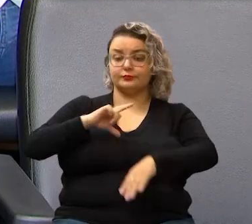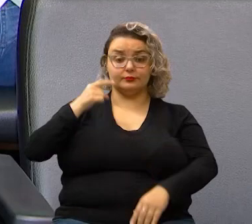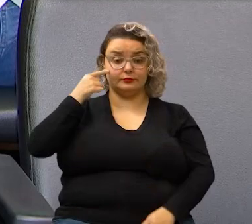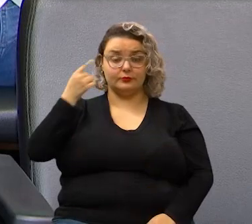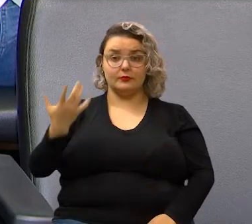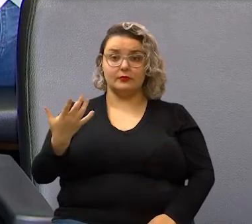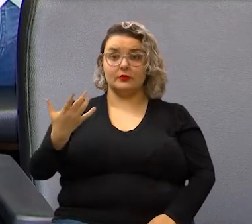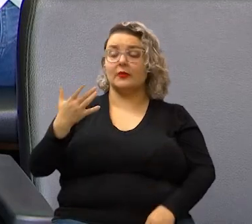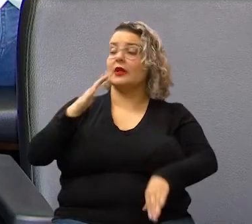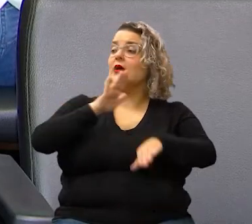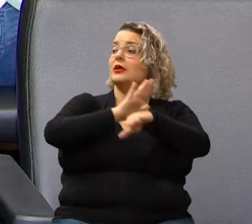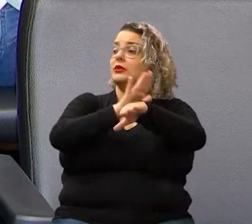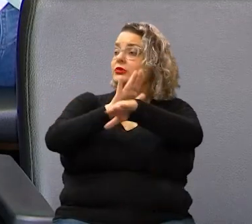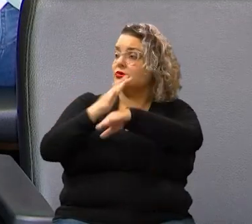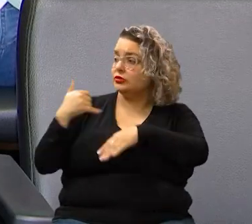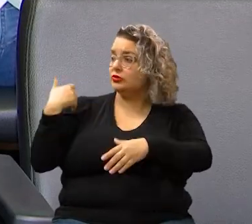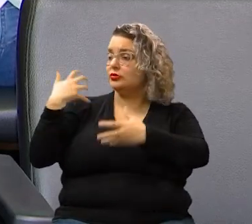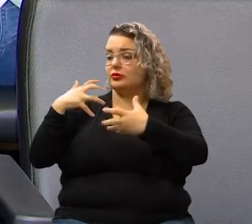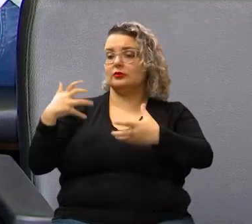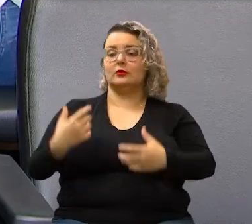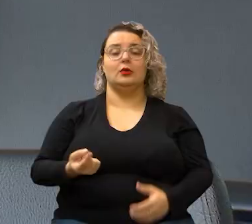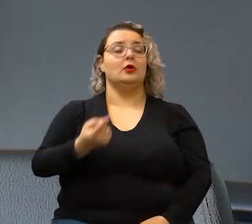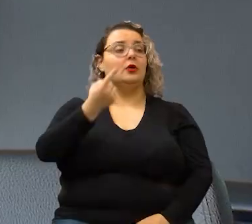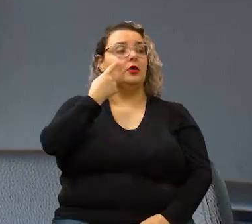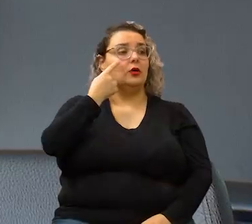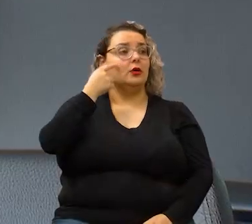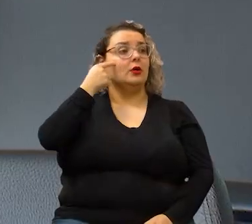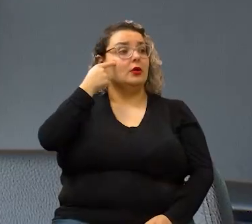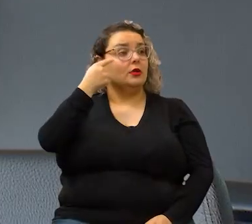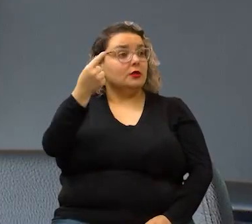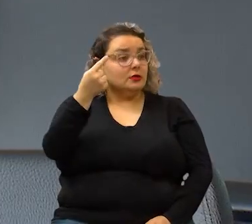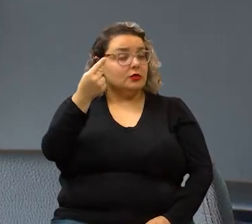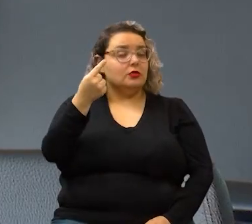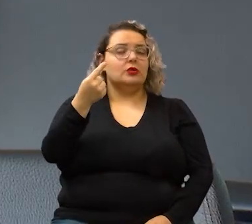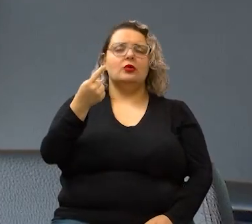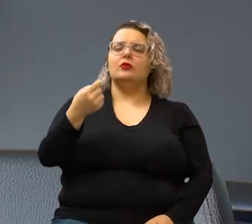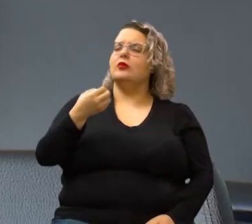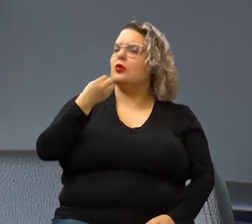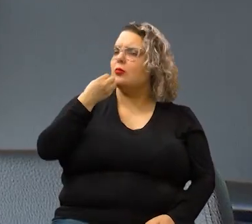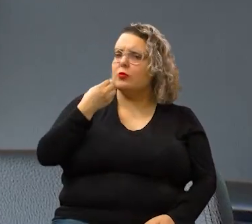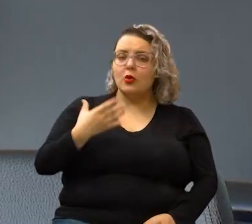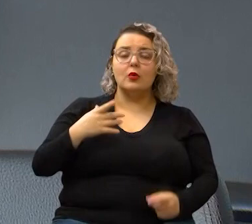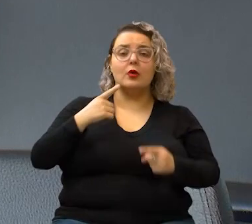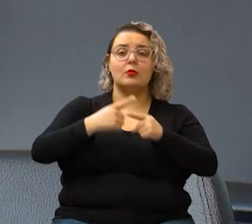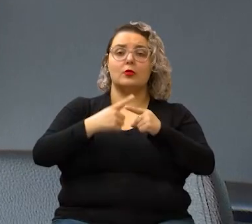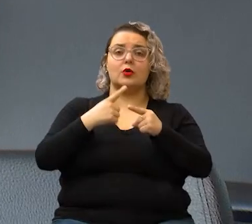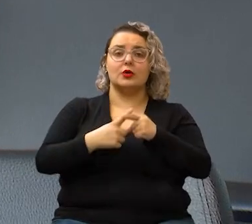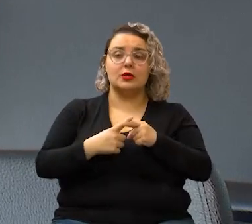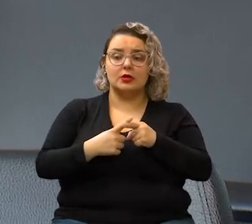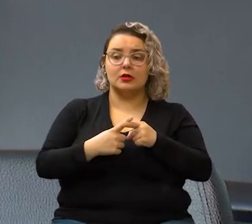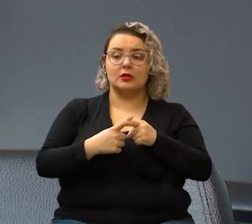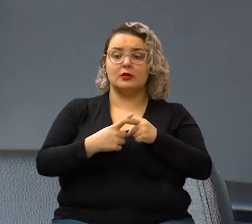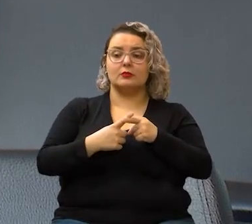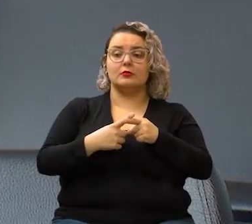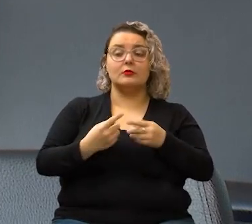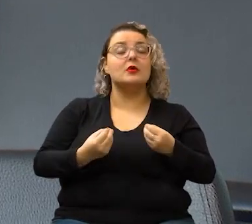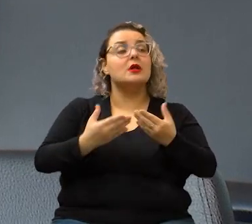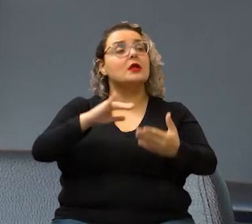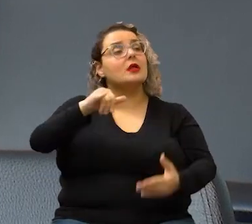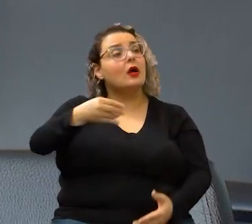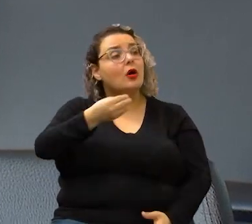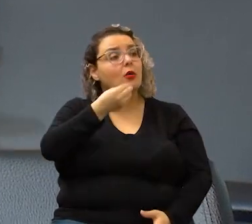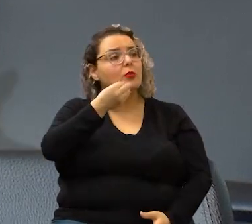ter ideia e ajudar aos idosos. Olha, essa ideia foi muito boa, porque para dar